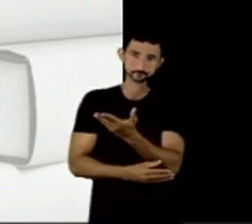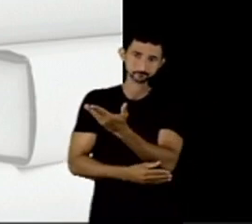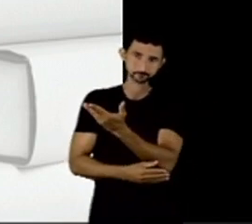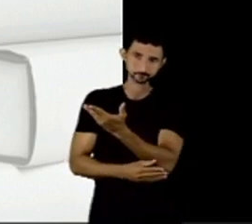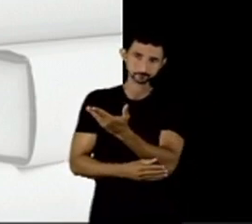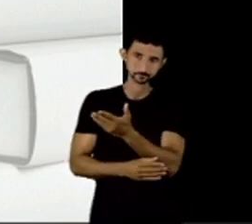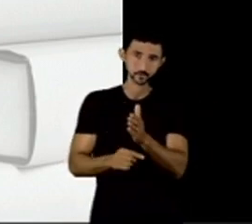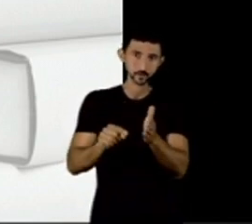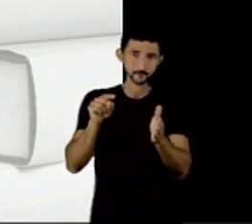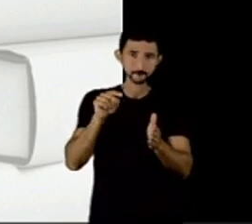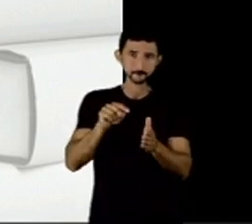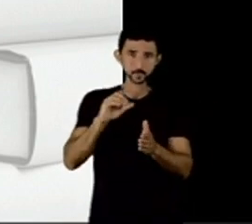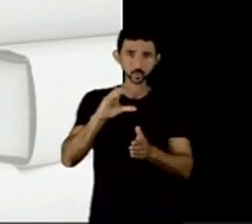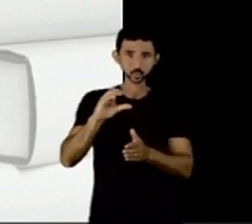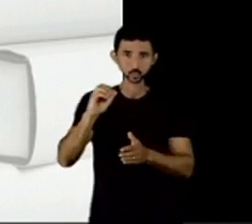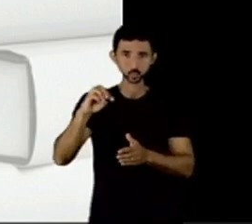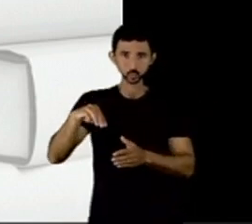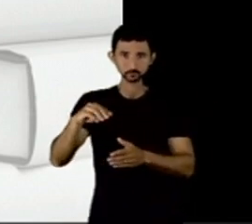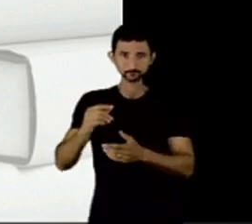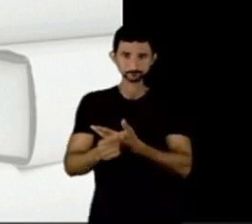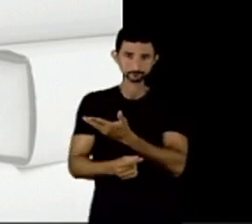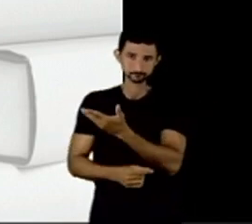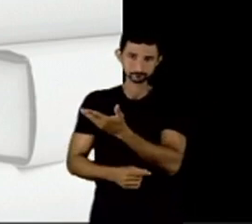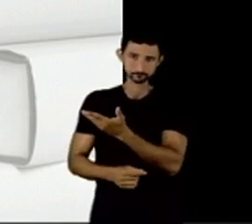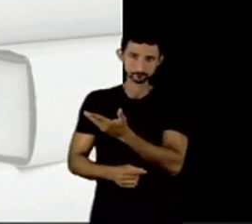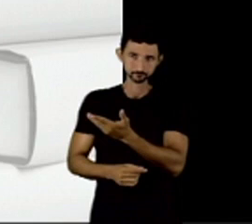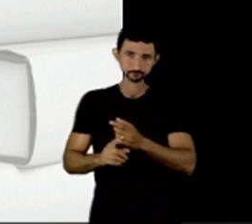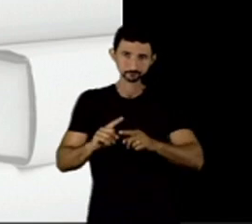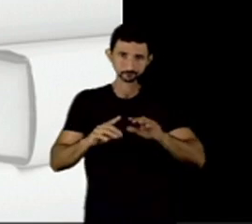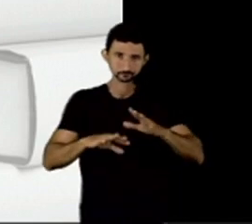com .com.br. E às vezes você pode ter